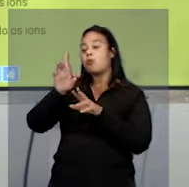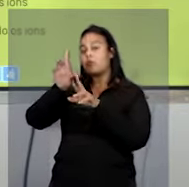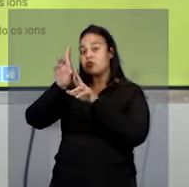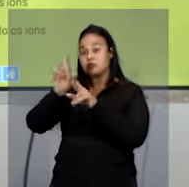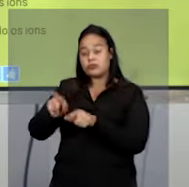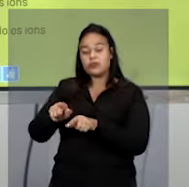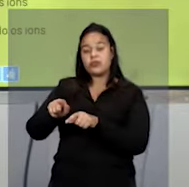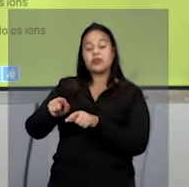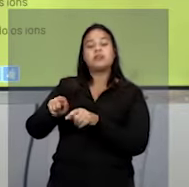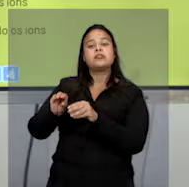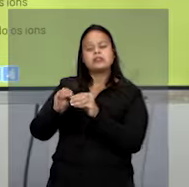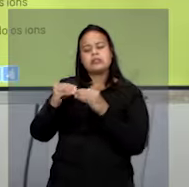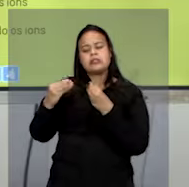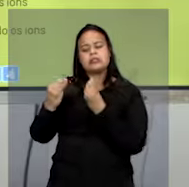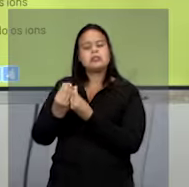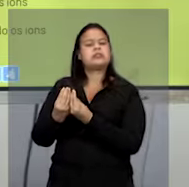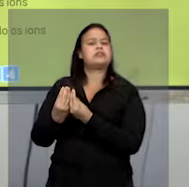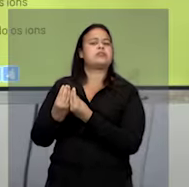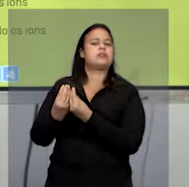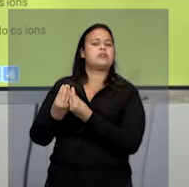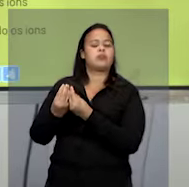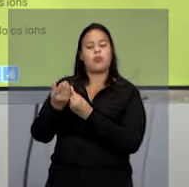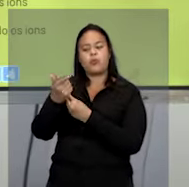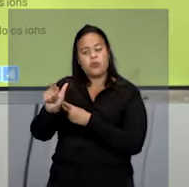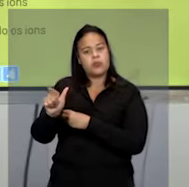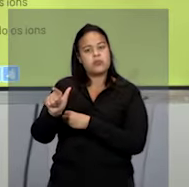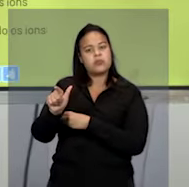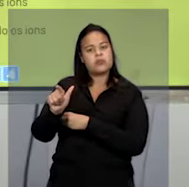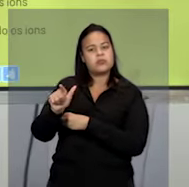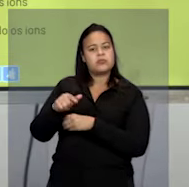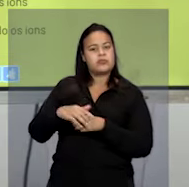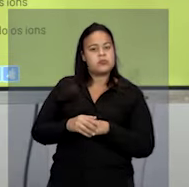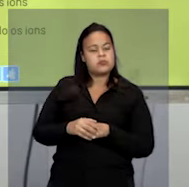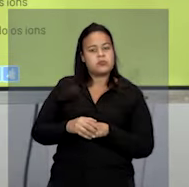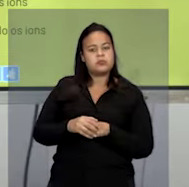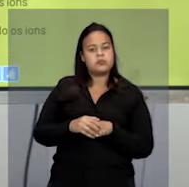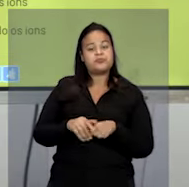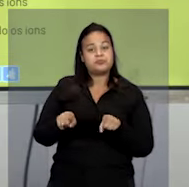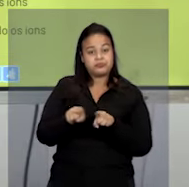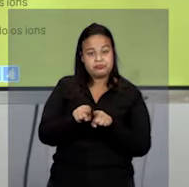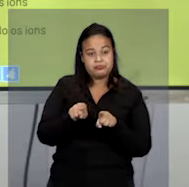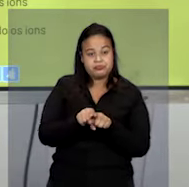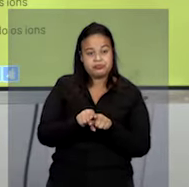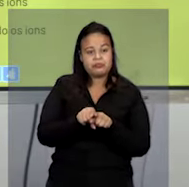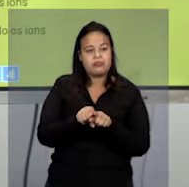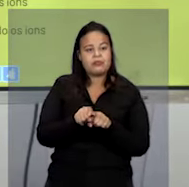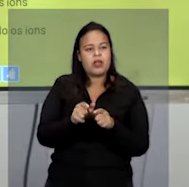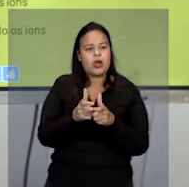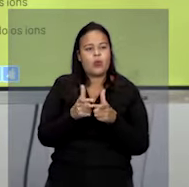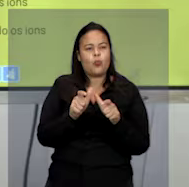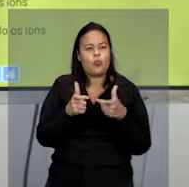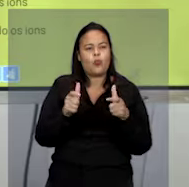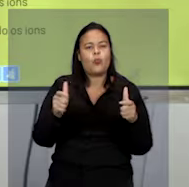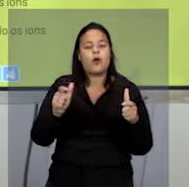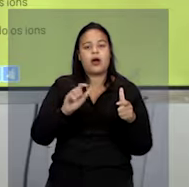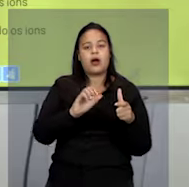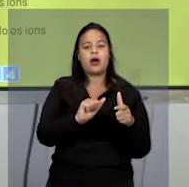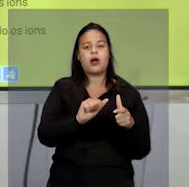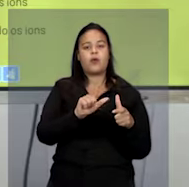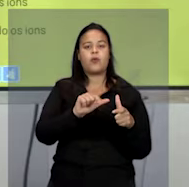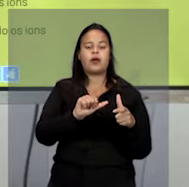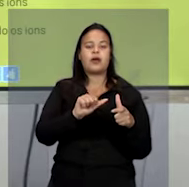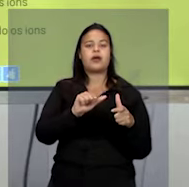para conseguir o alumínio puro, não tem nada a ver com isso aqui. Um aumento da alcalinidade torna os íons de alumínio menos